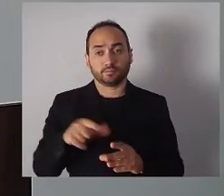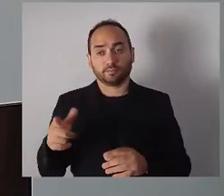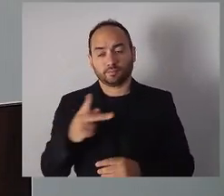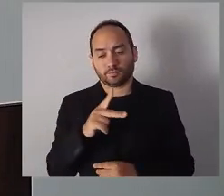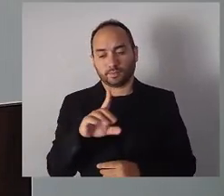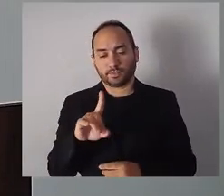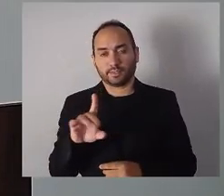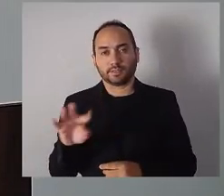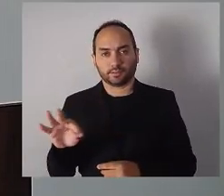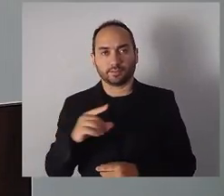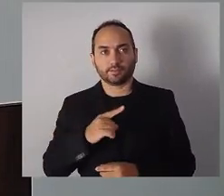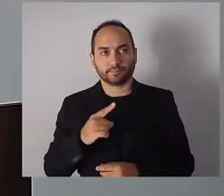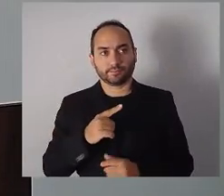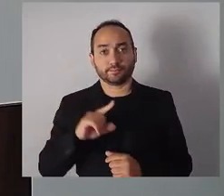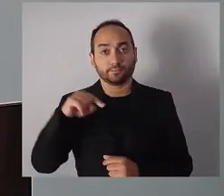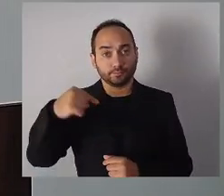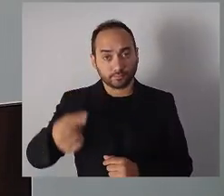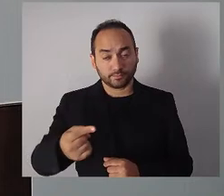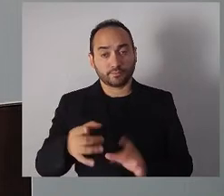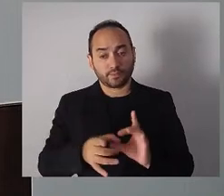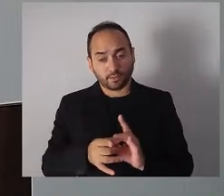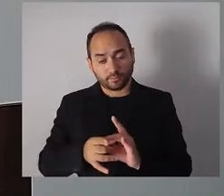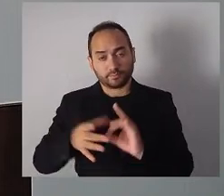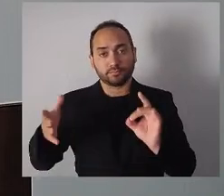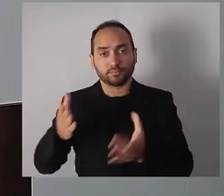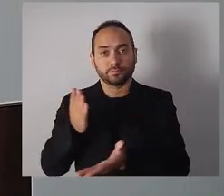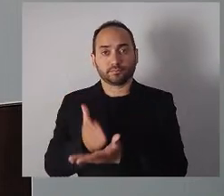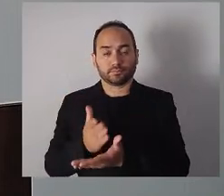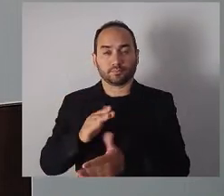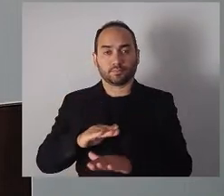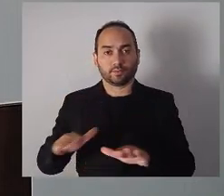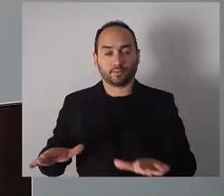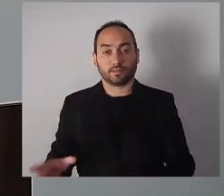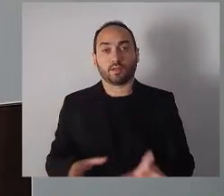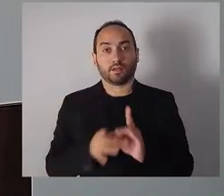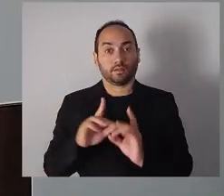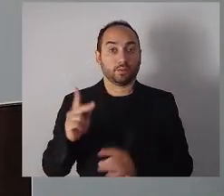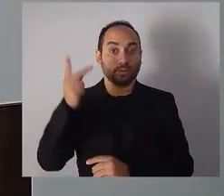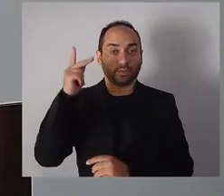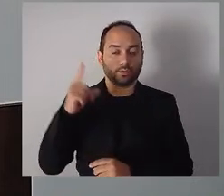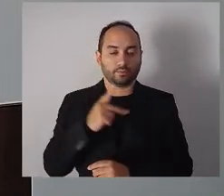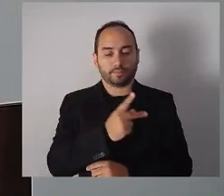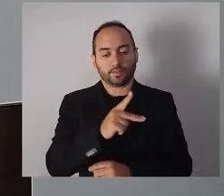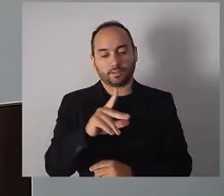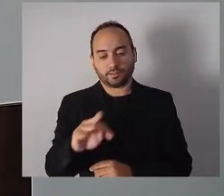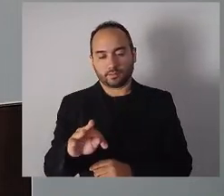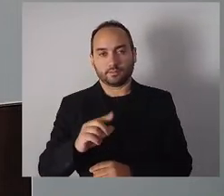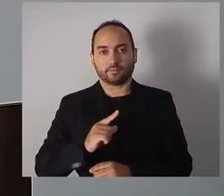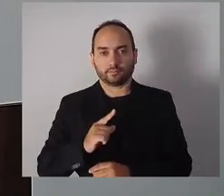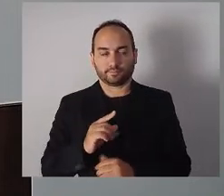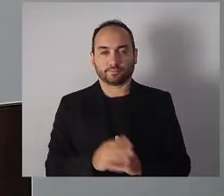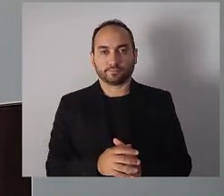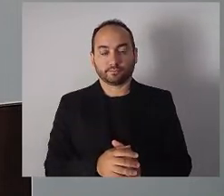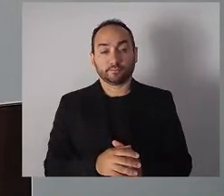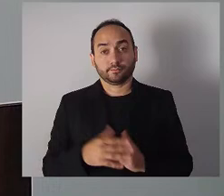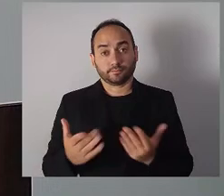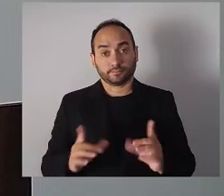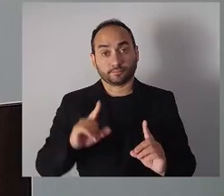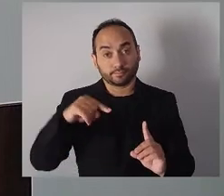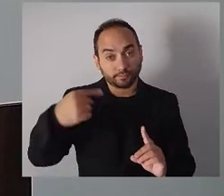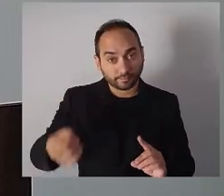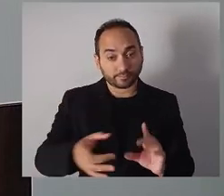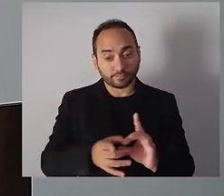PDT, depois do rompimento da aliança histórica com o PT. Foi, portanto,